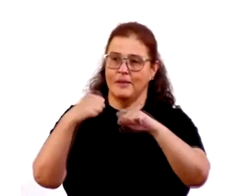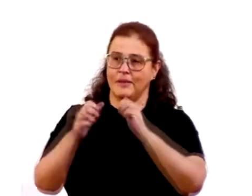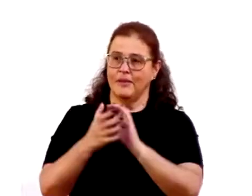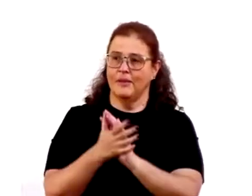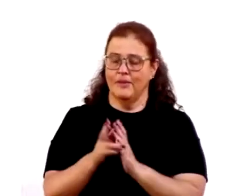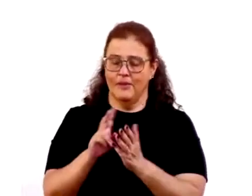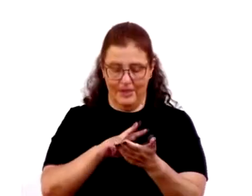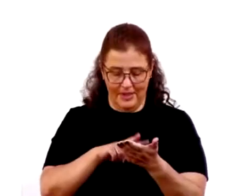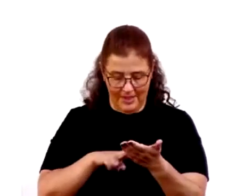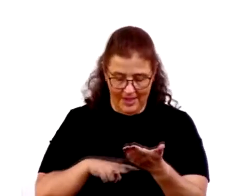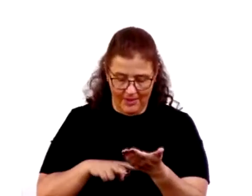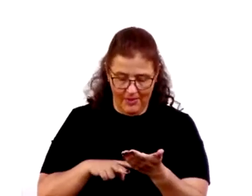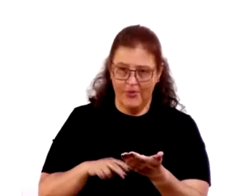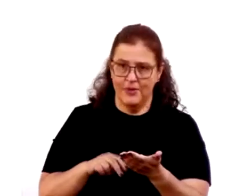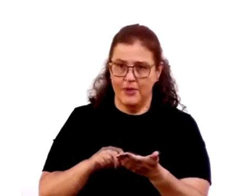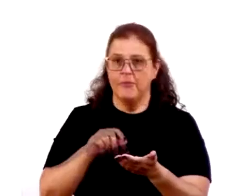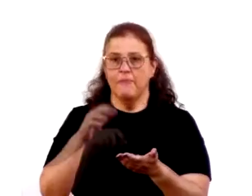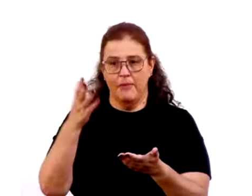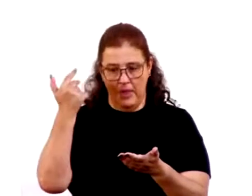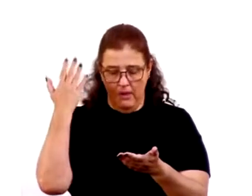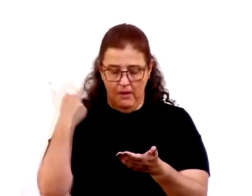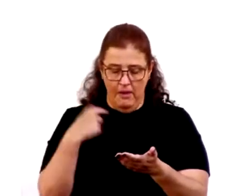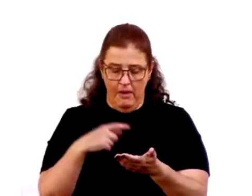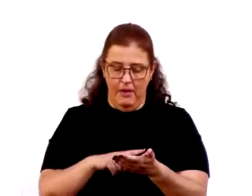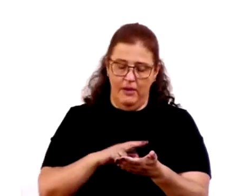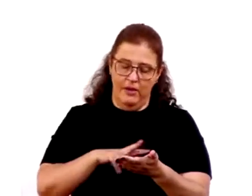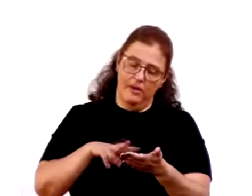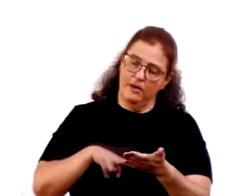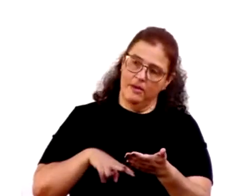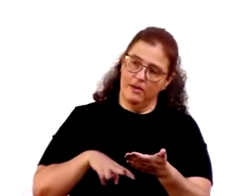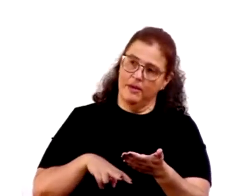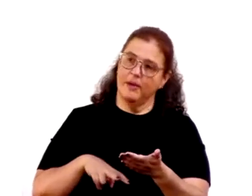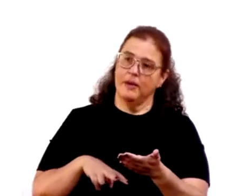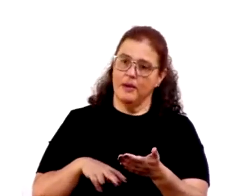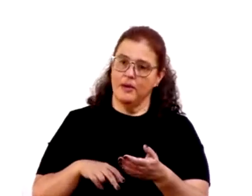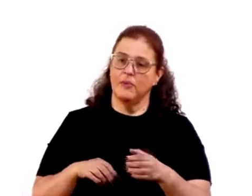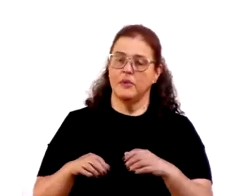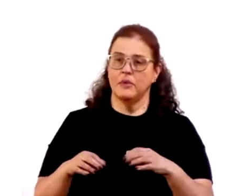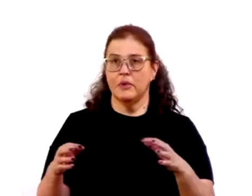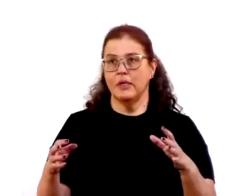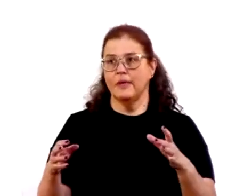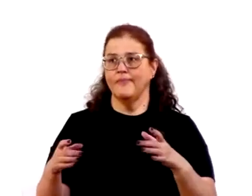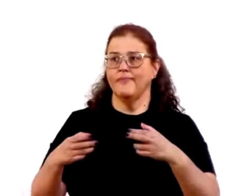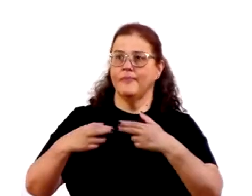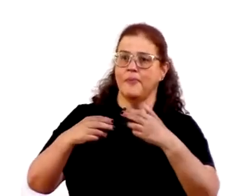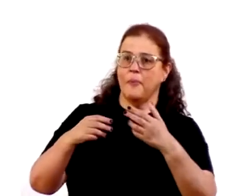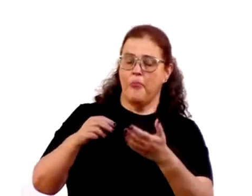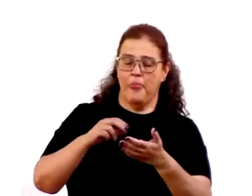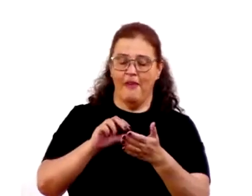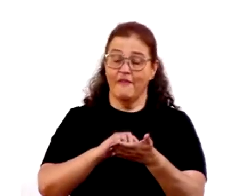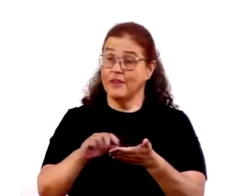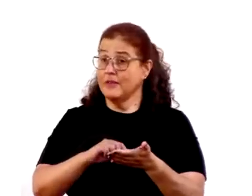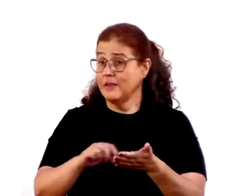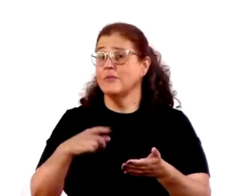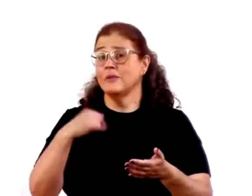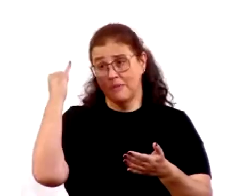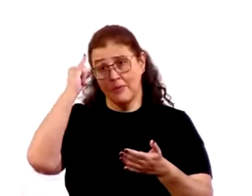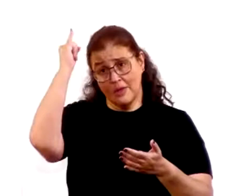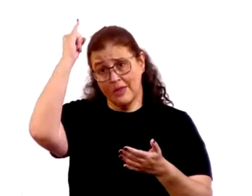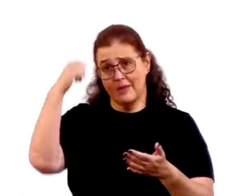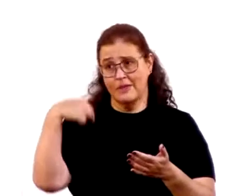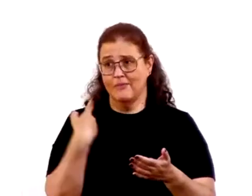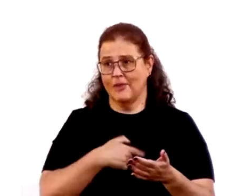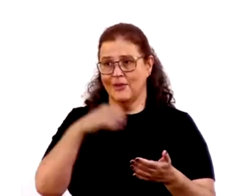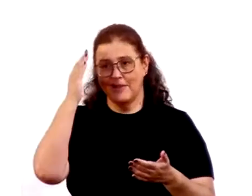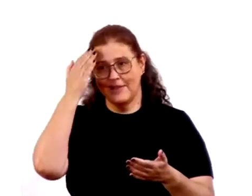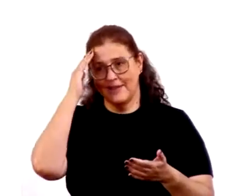lemos passagens que são importantes e que compõem aquilo que nós pensamos em falar